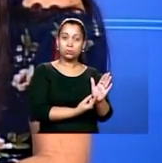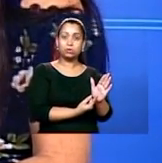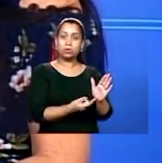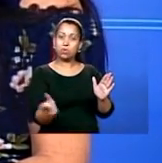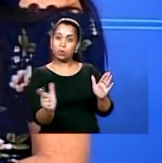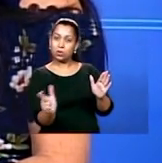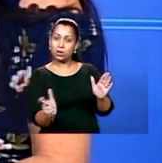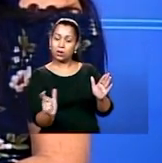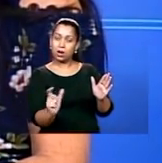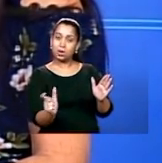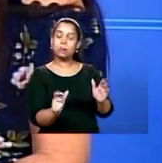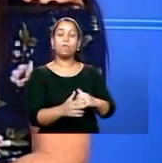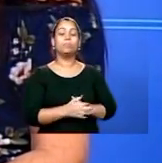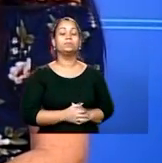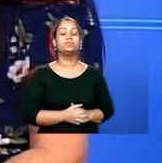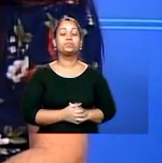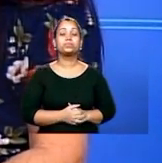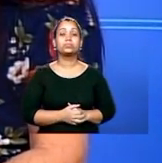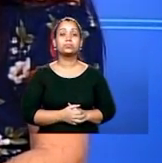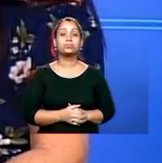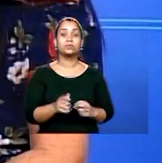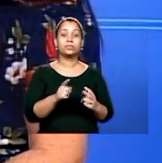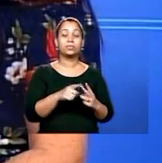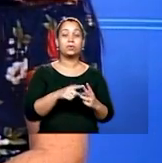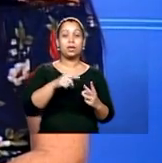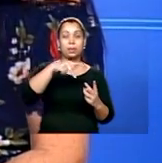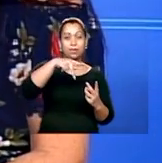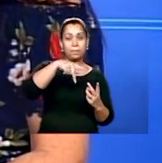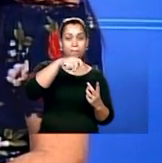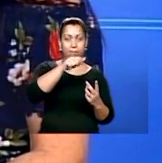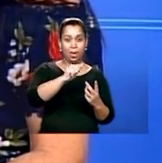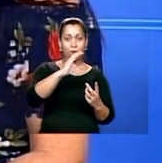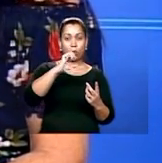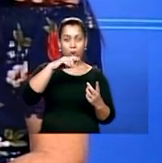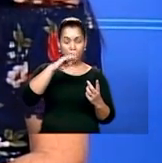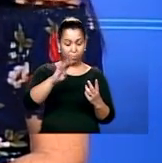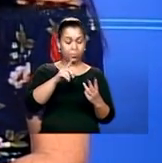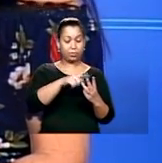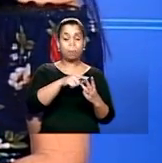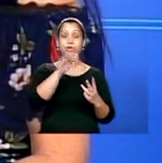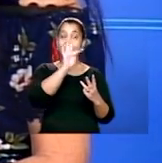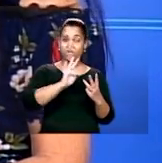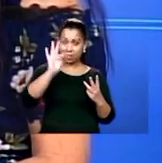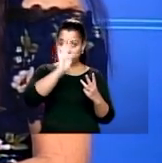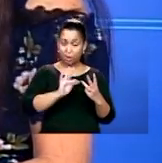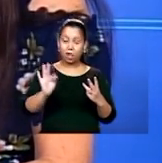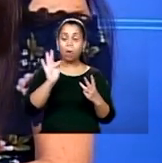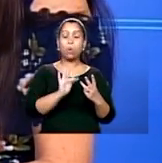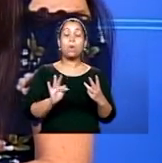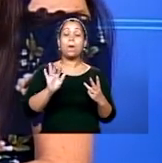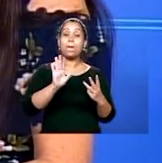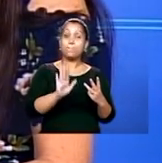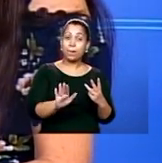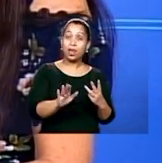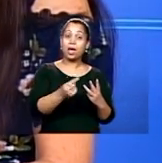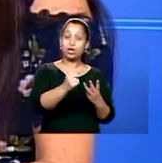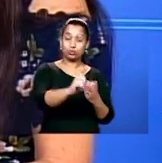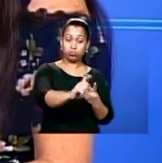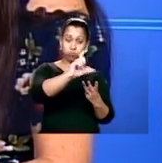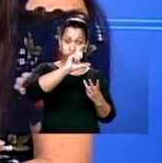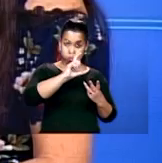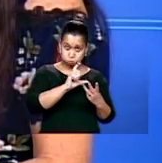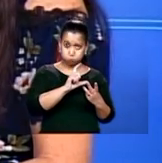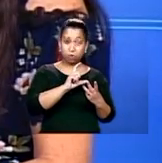de benefício do produtor. O PA Conab, que também é um recurso federal, só que o recurso é encaminhado